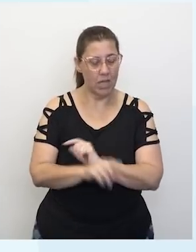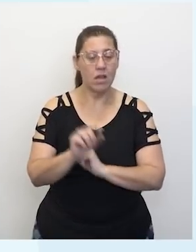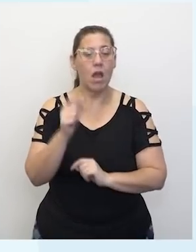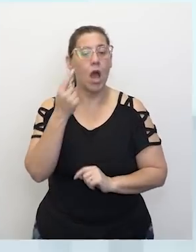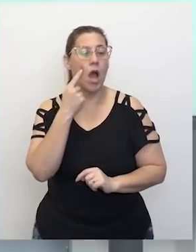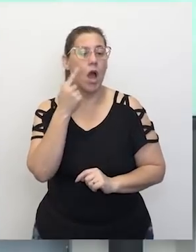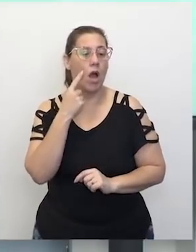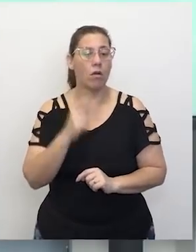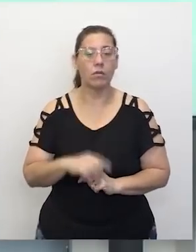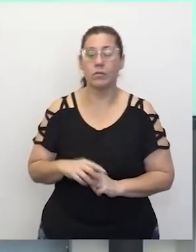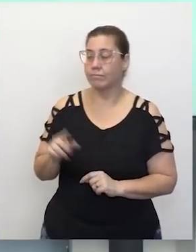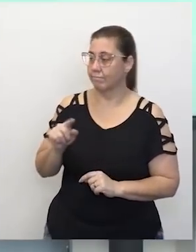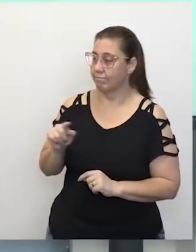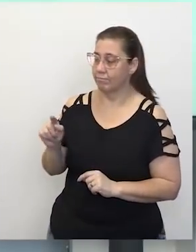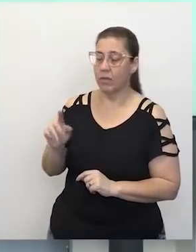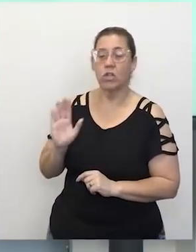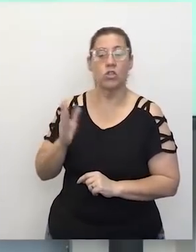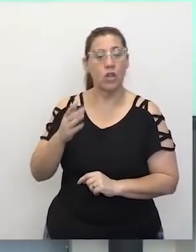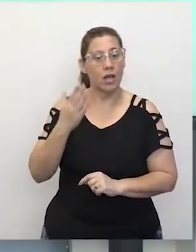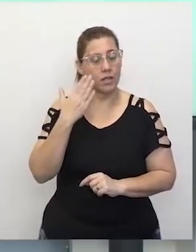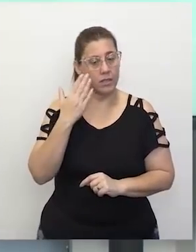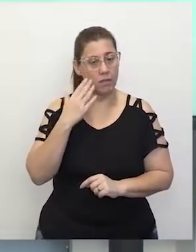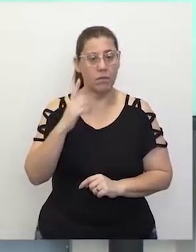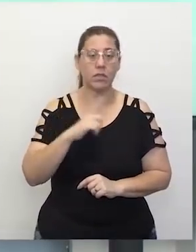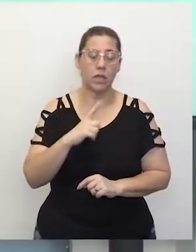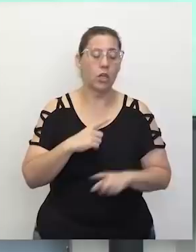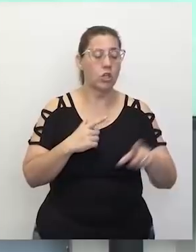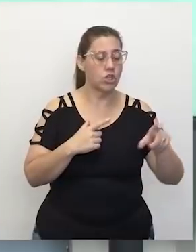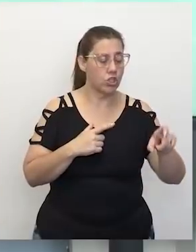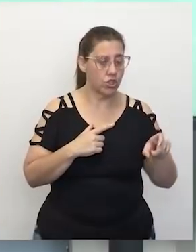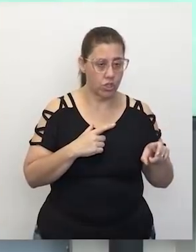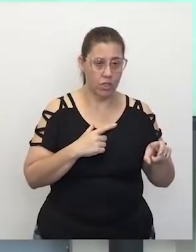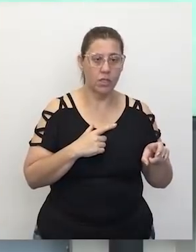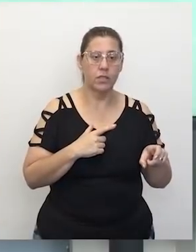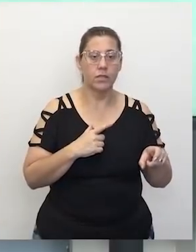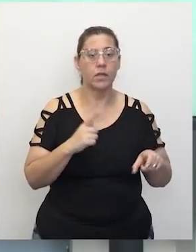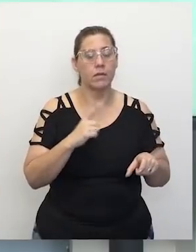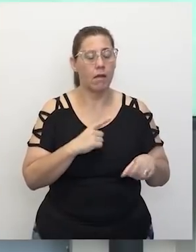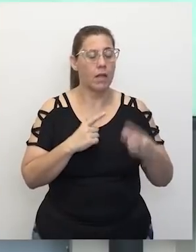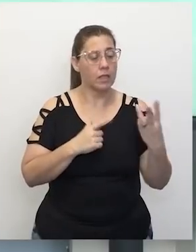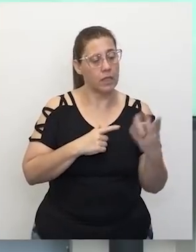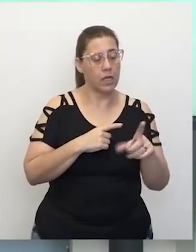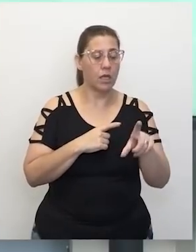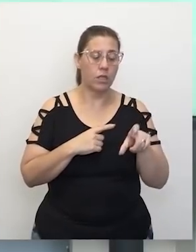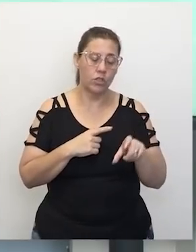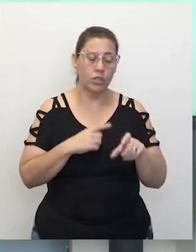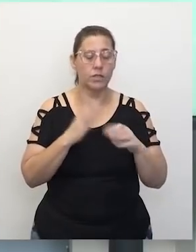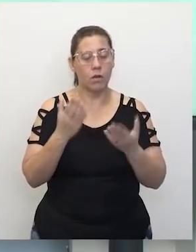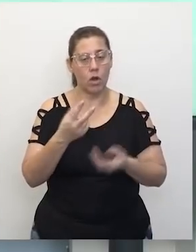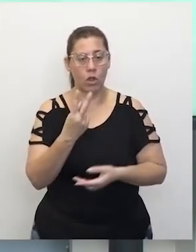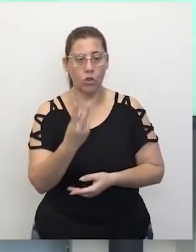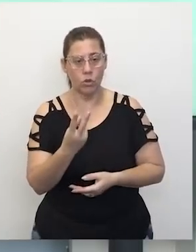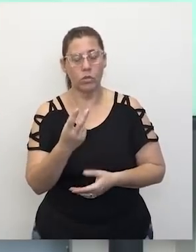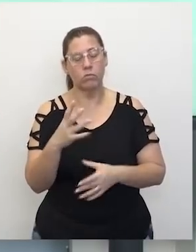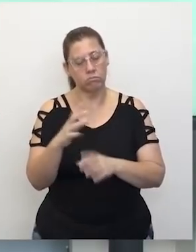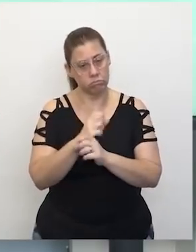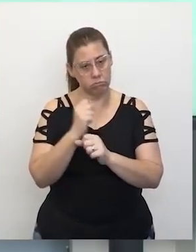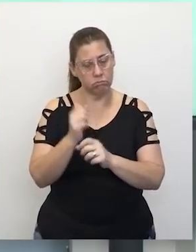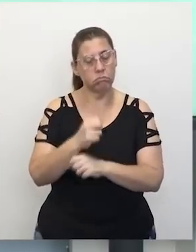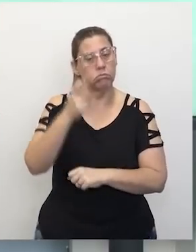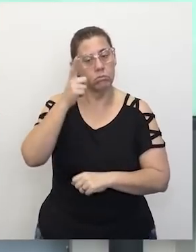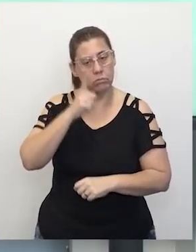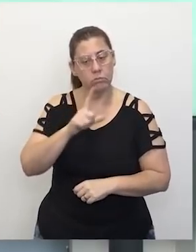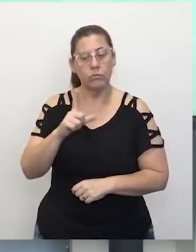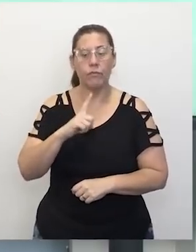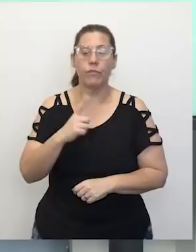cai naqueles polinômios que a gente já sabe, né? Você tem um x, deve 3x, vai ficar com 2, dá para fazer essa conta, né? Você